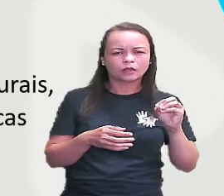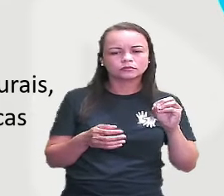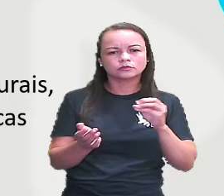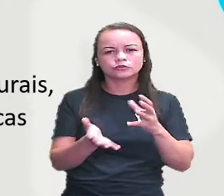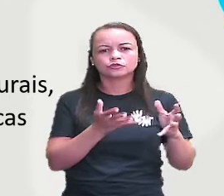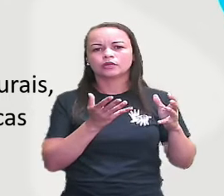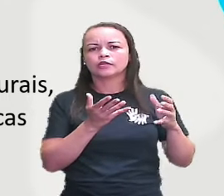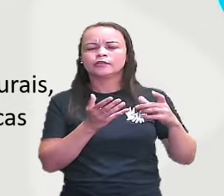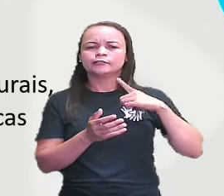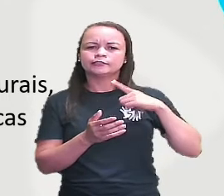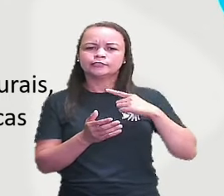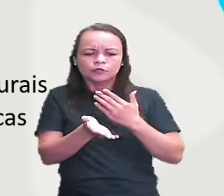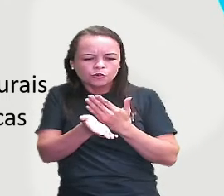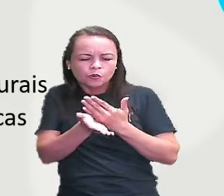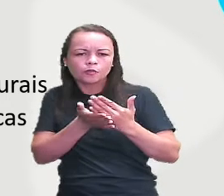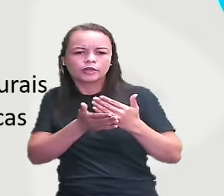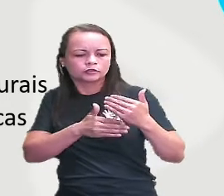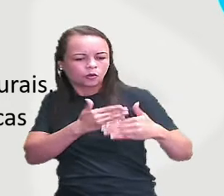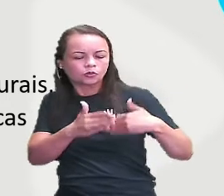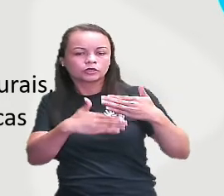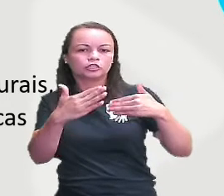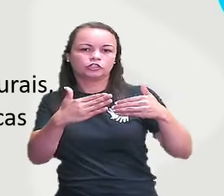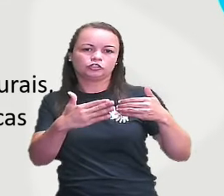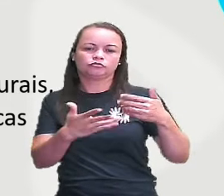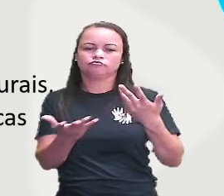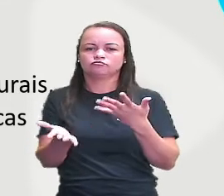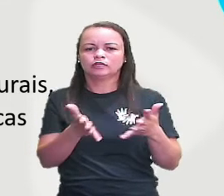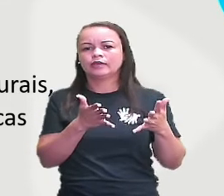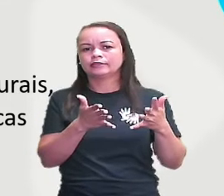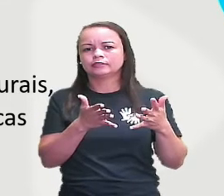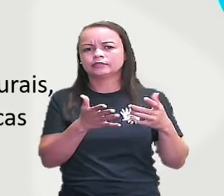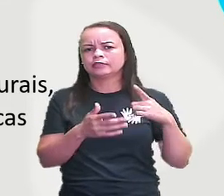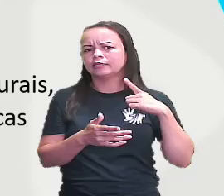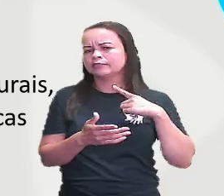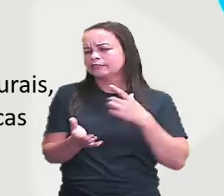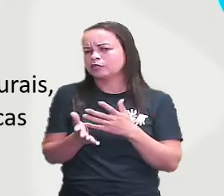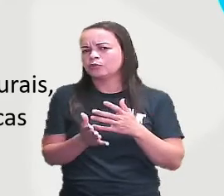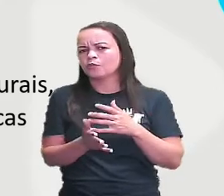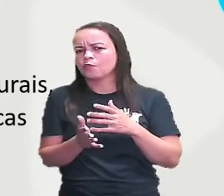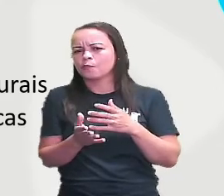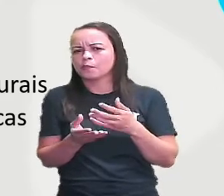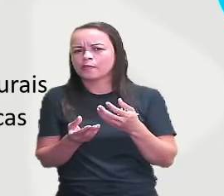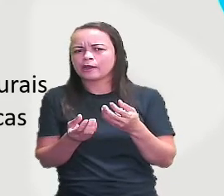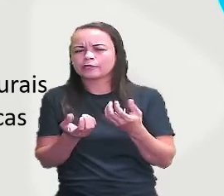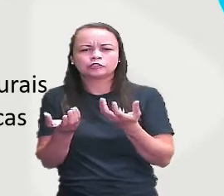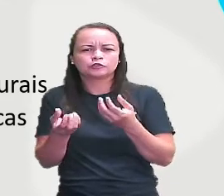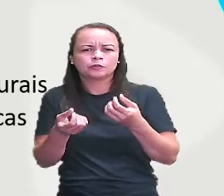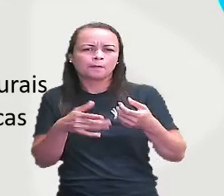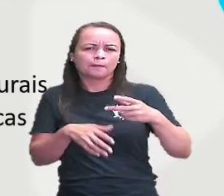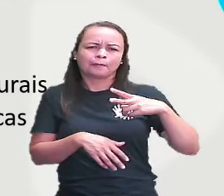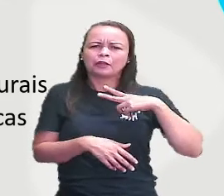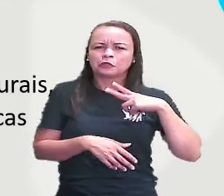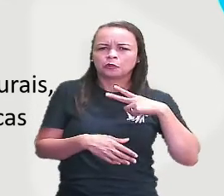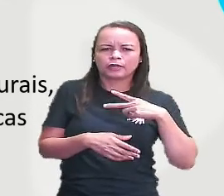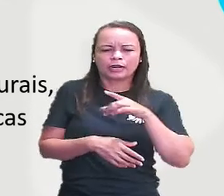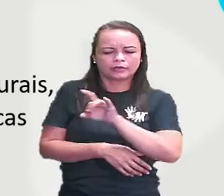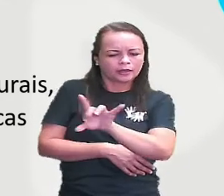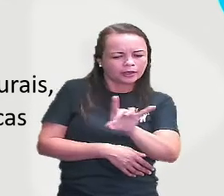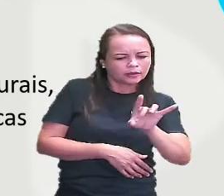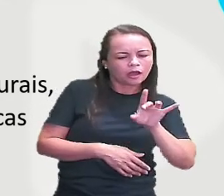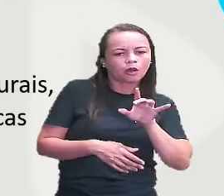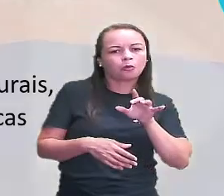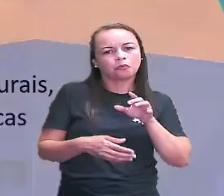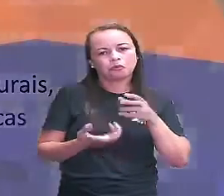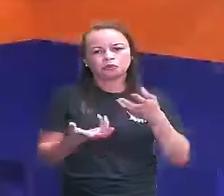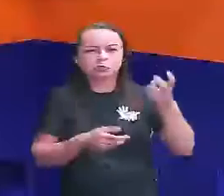tinham uma origem em comum, mas eles tinham as especificidades, né? O que seria isso, professor? As particularidades, né? As